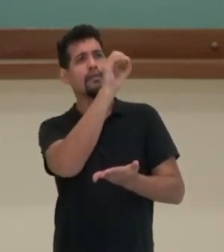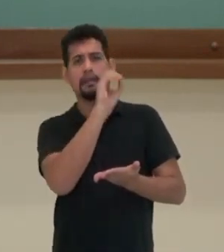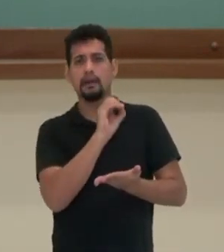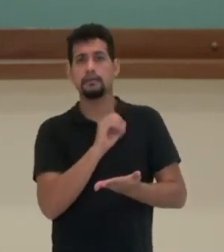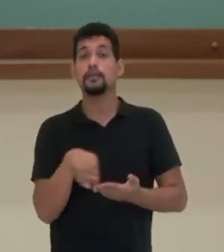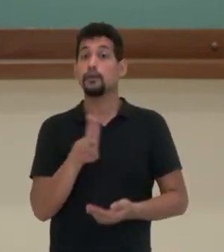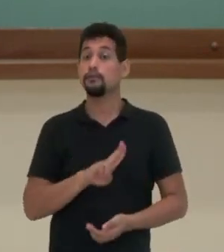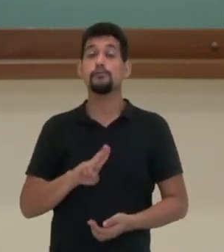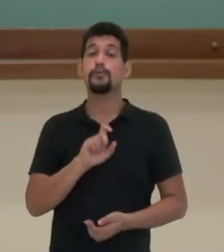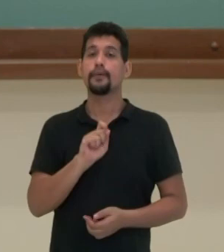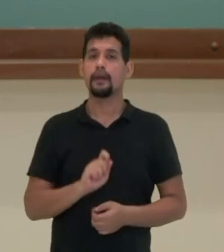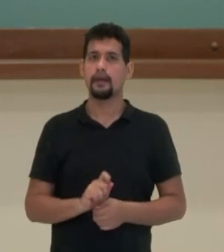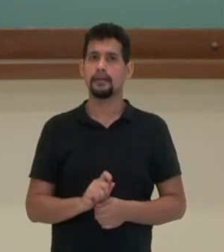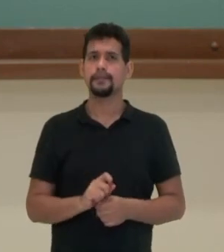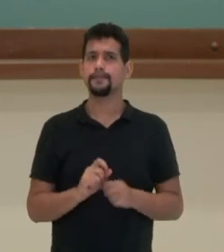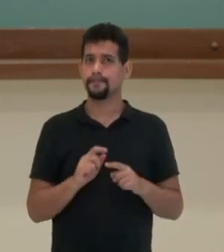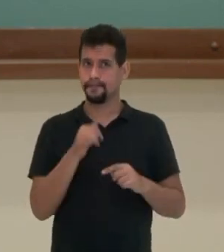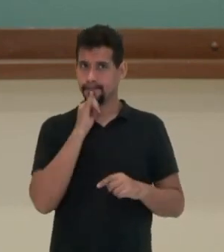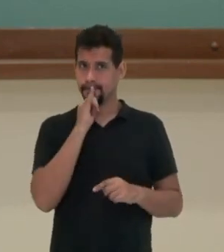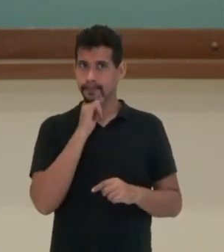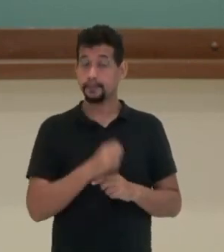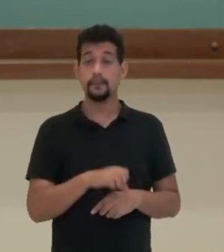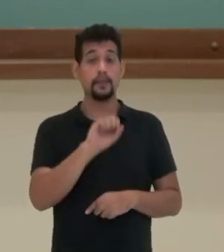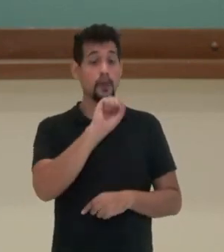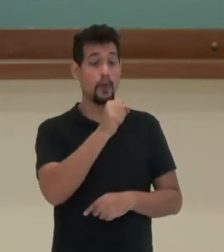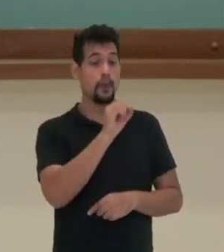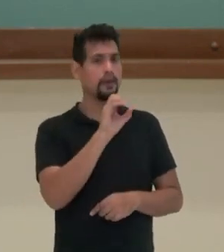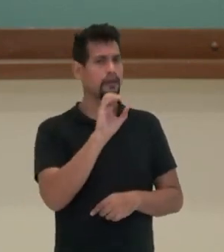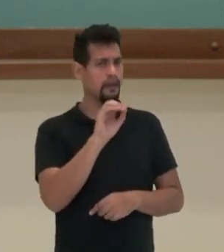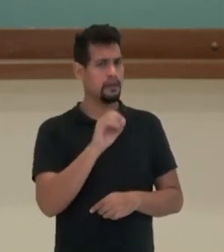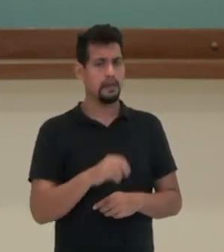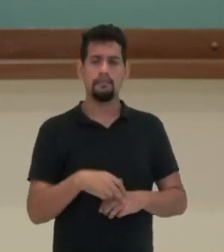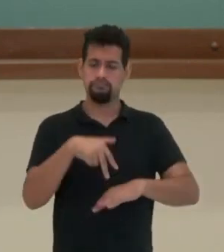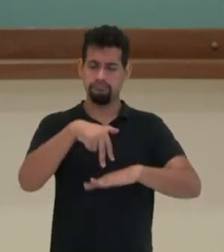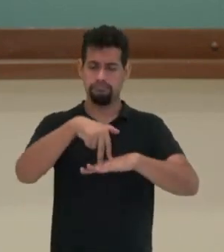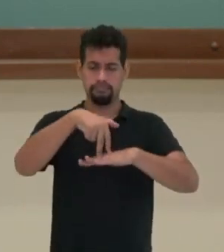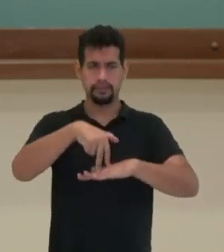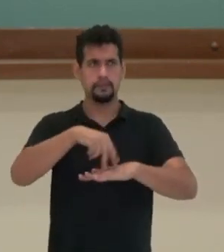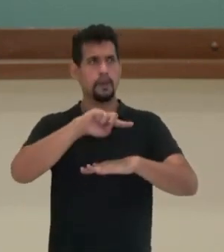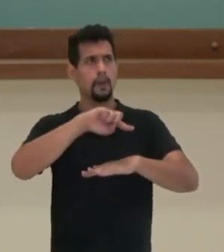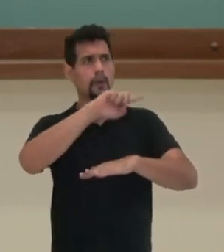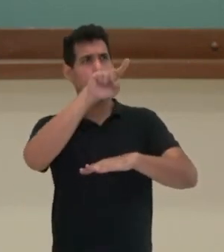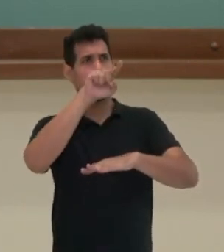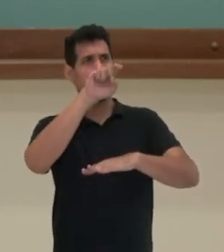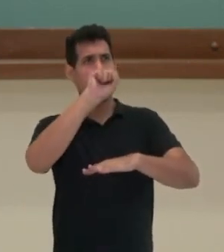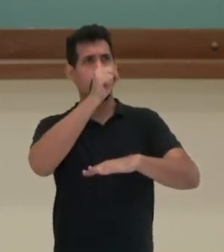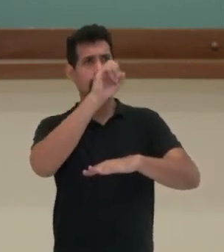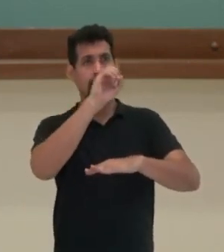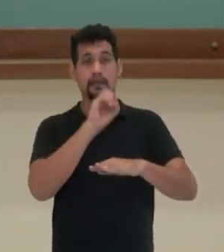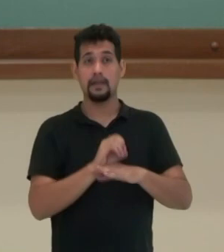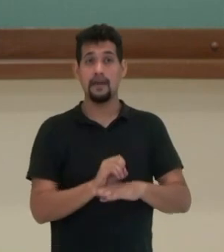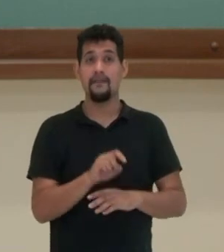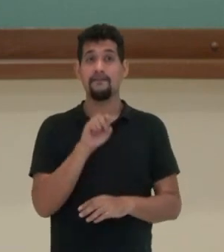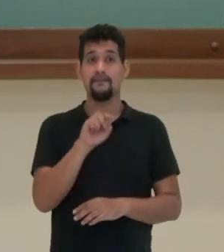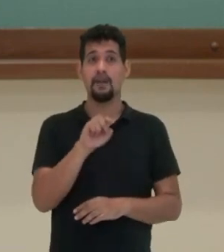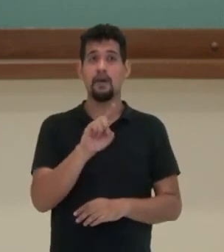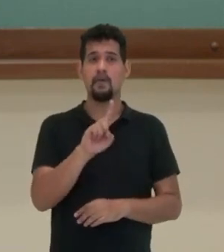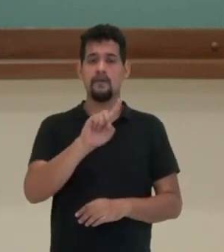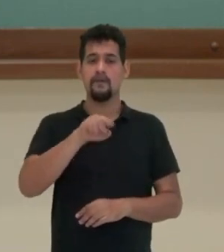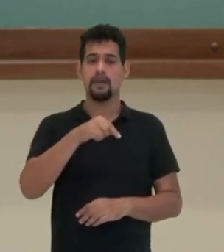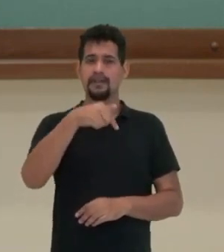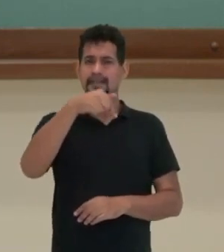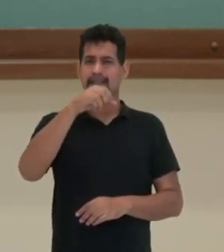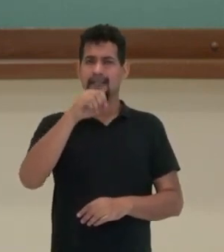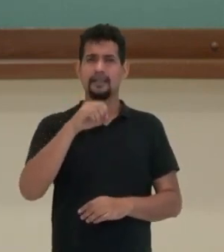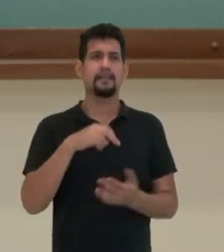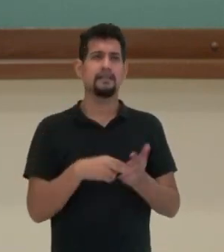uso da fórmula. Então, o que ele fez? Olha, 80 era o peso dele, vezes 1,70 ao quadrado. 1,70 dá